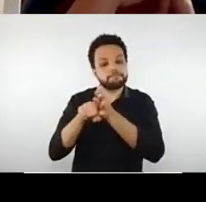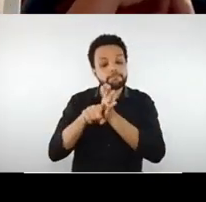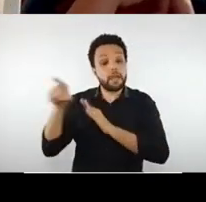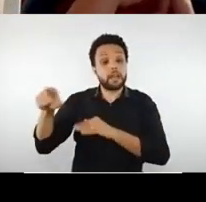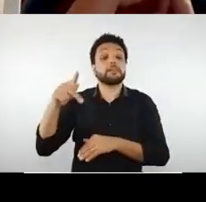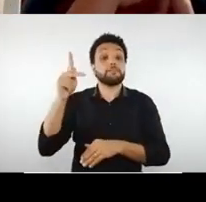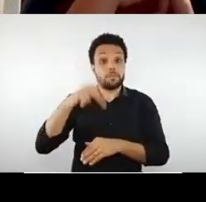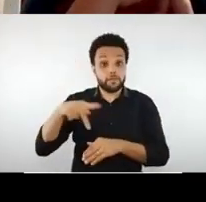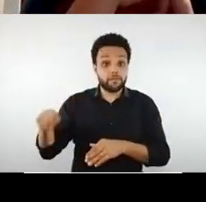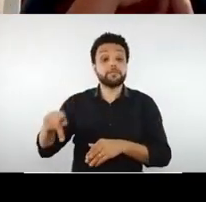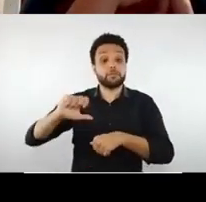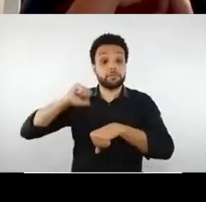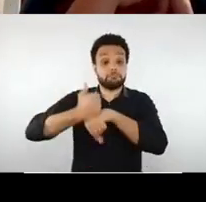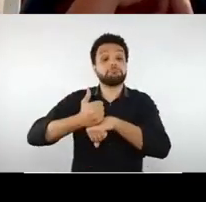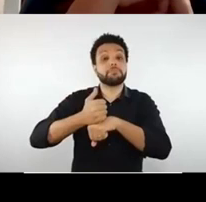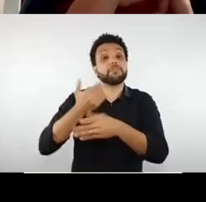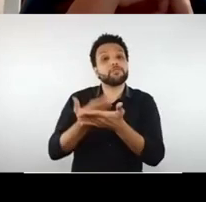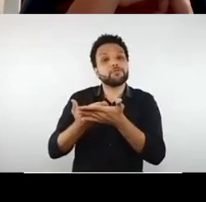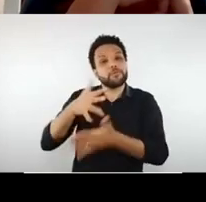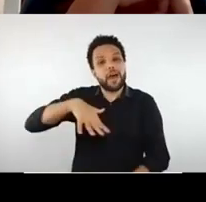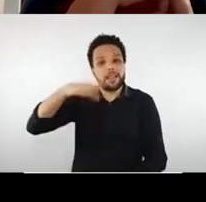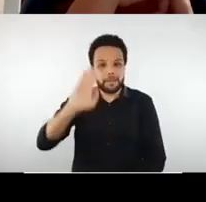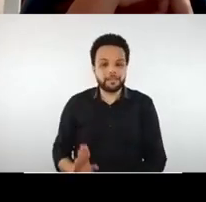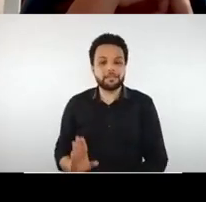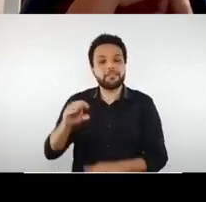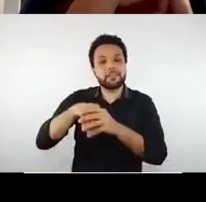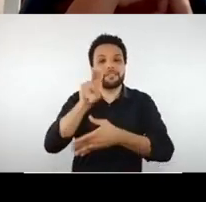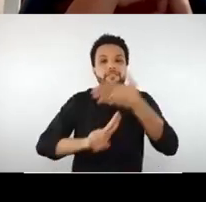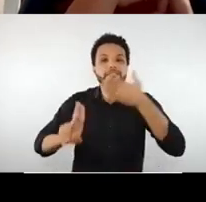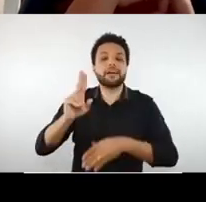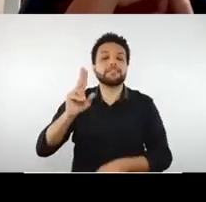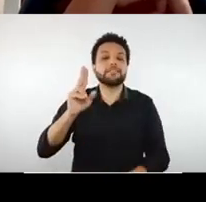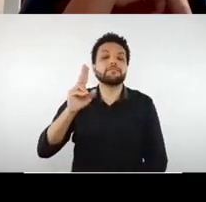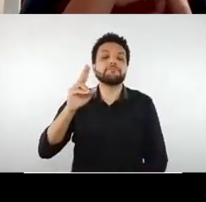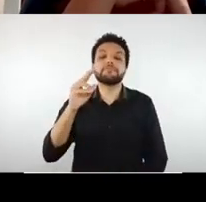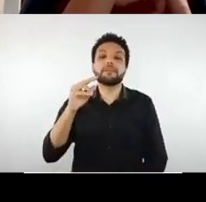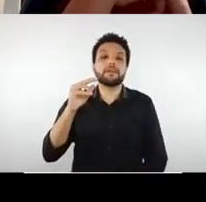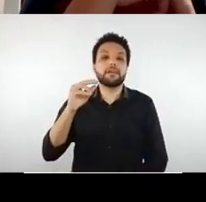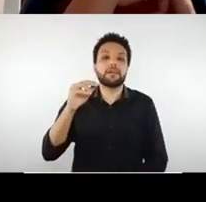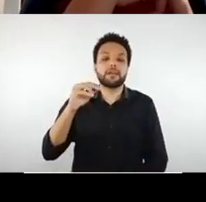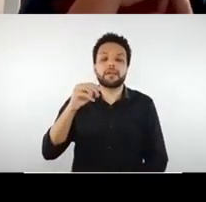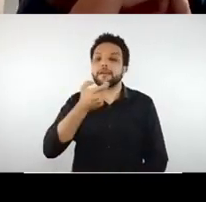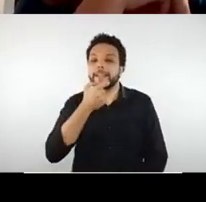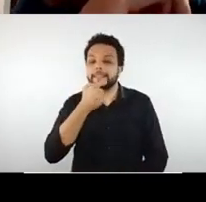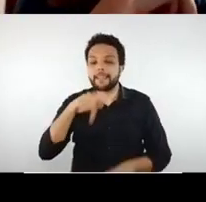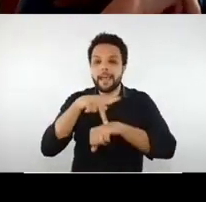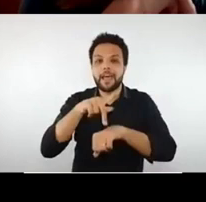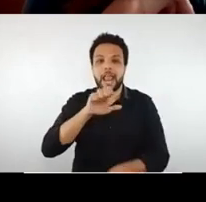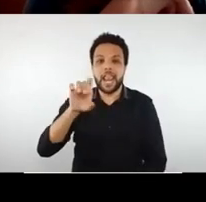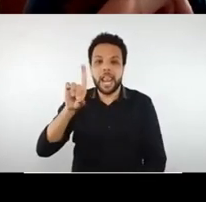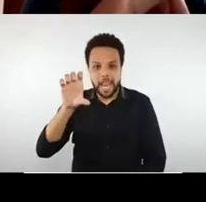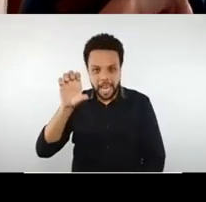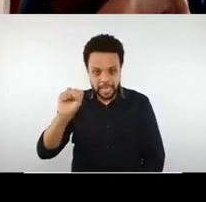na Universidade de Leeds e diretora do Centro de Cinema Mundial e Cultura Digital da mesma universidade. Ela tem uma